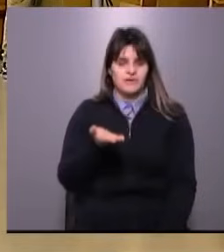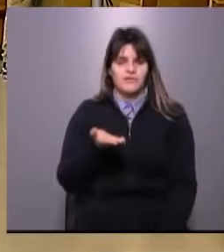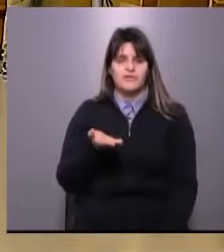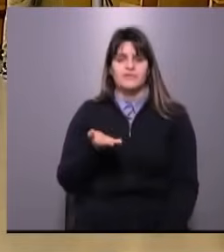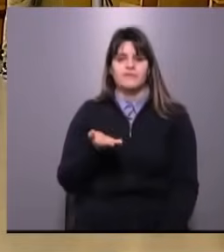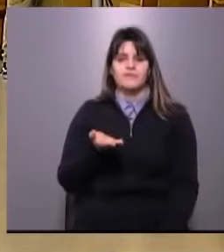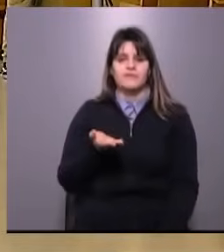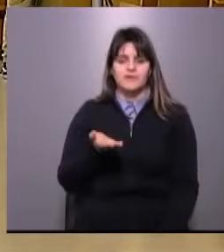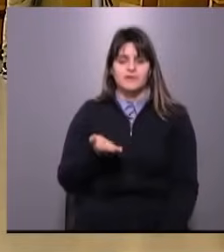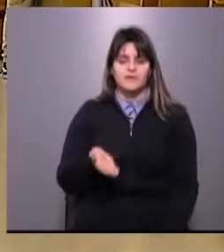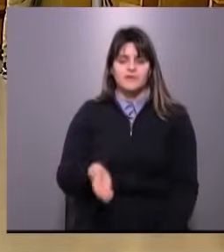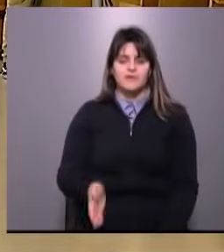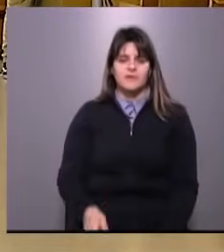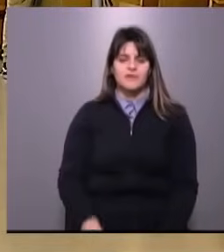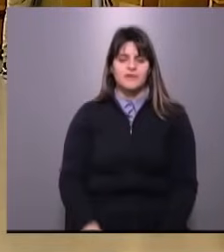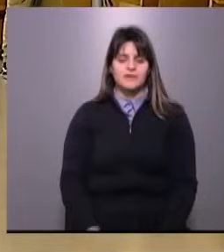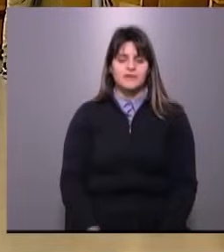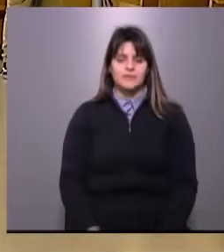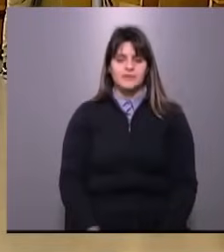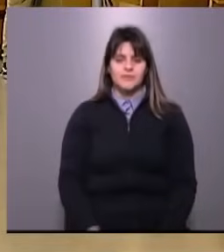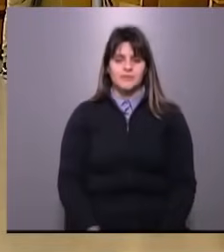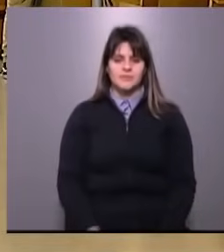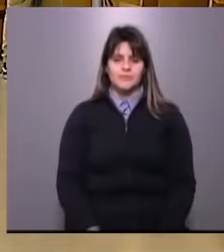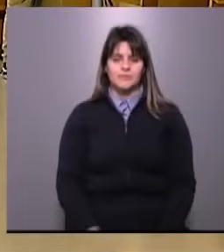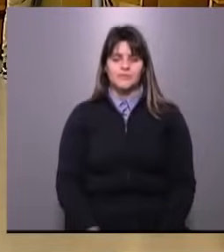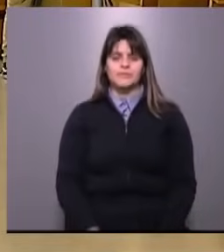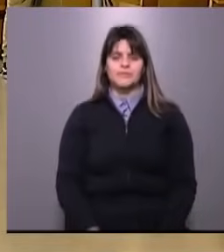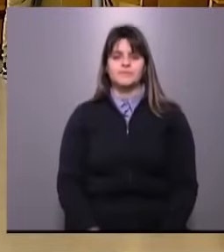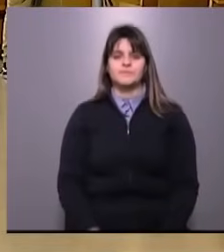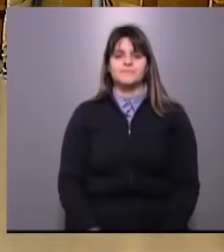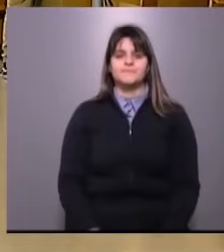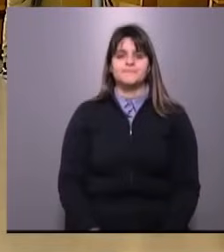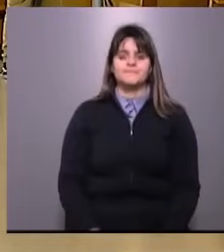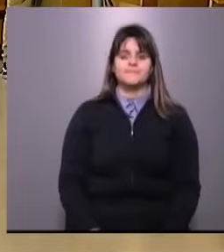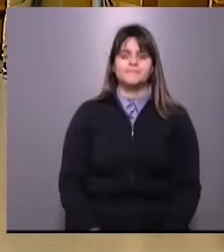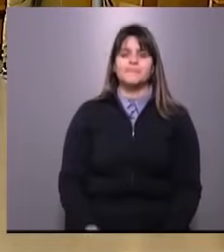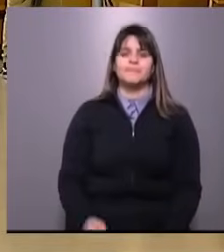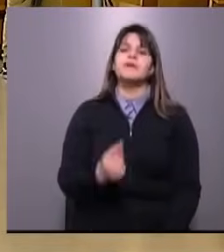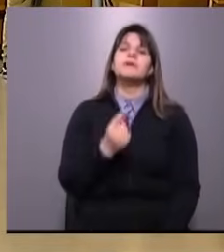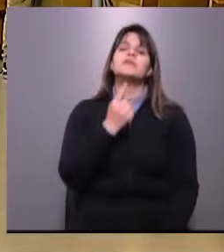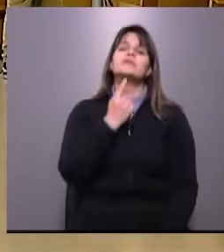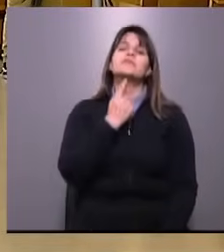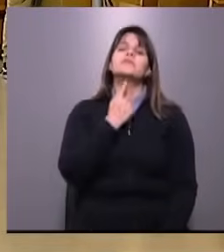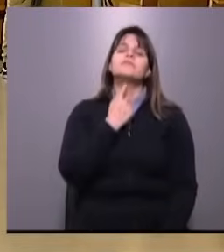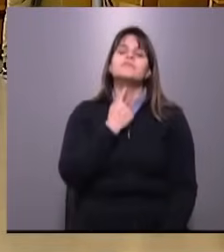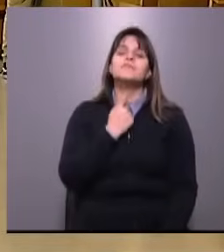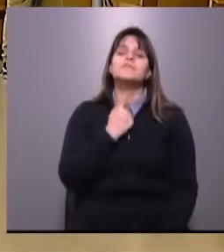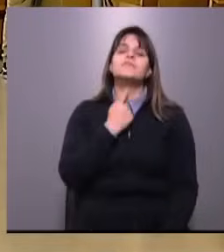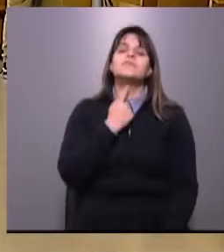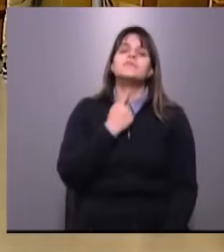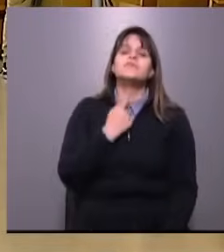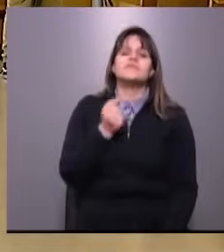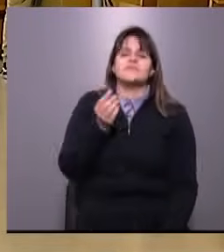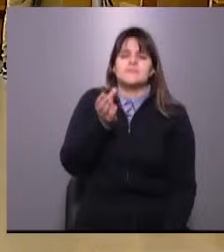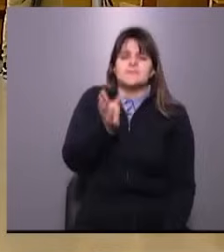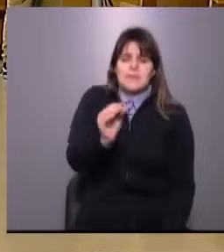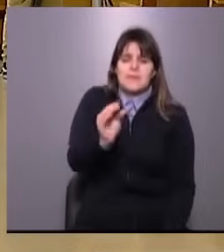perdoamos a quem nos tem ofendido.